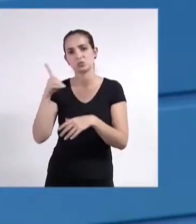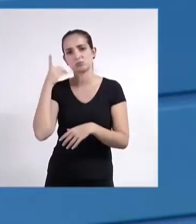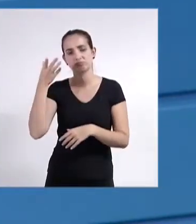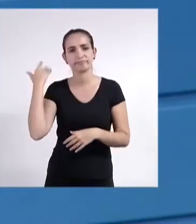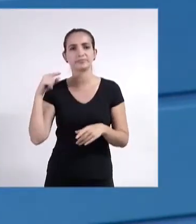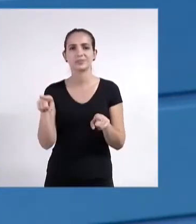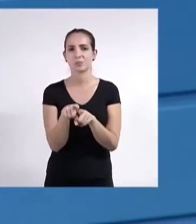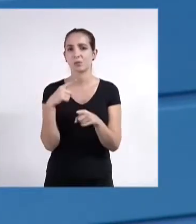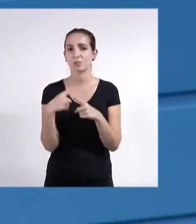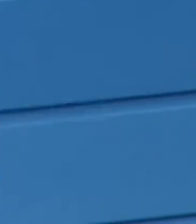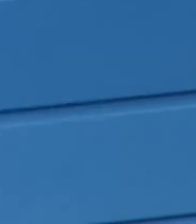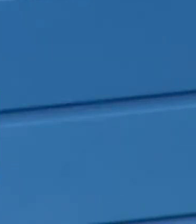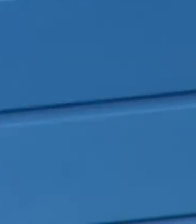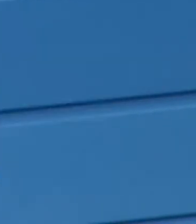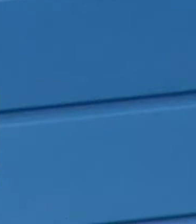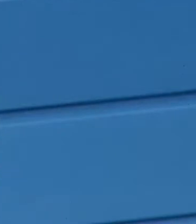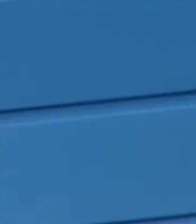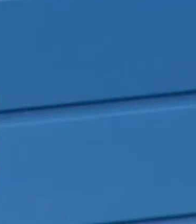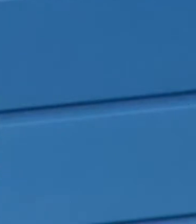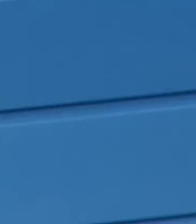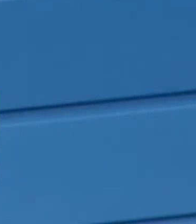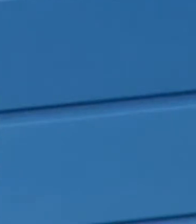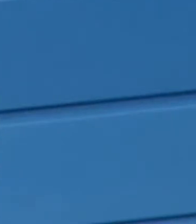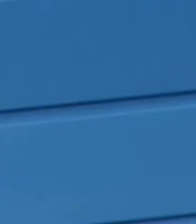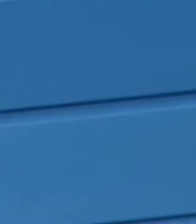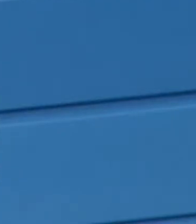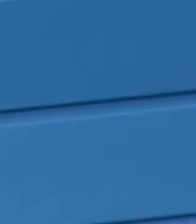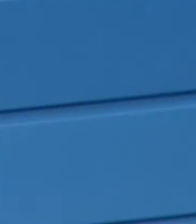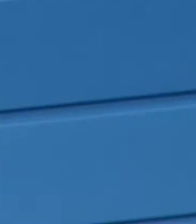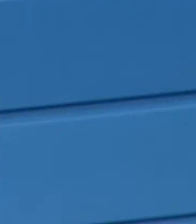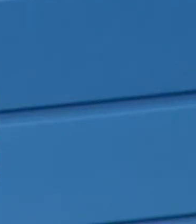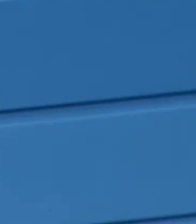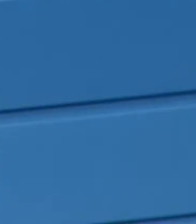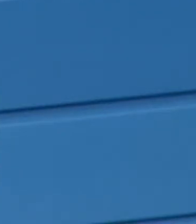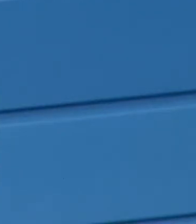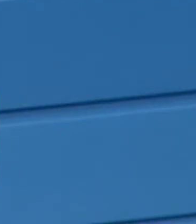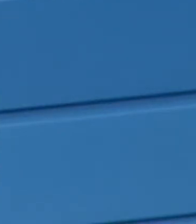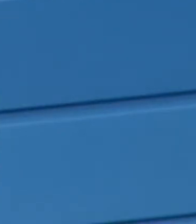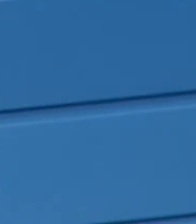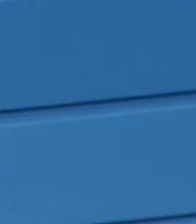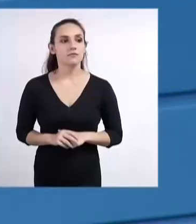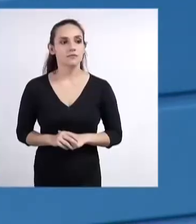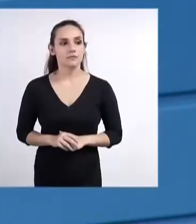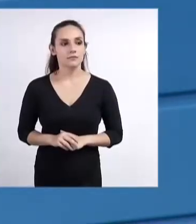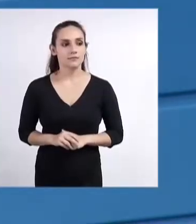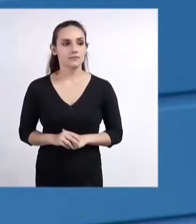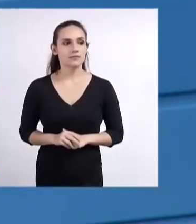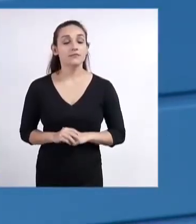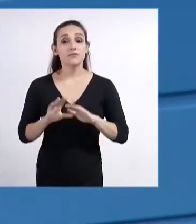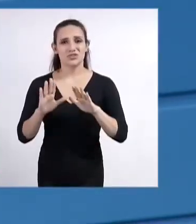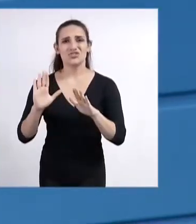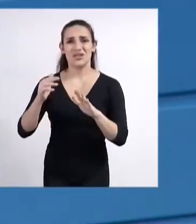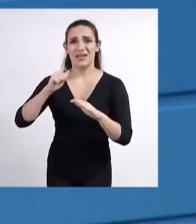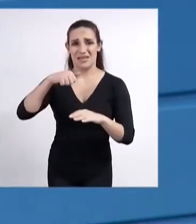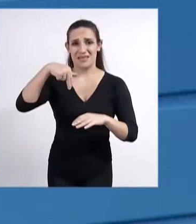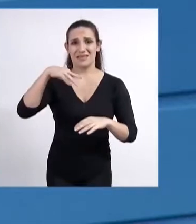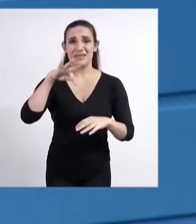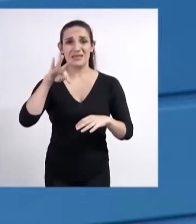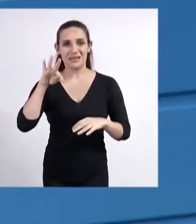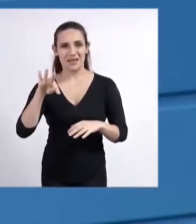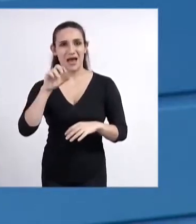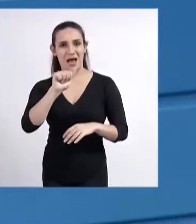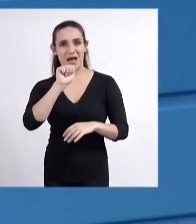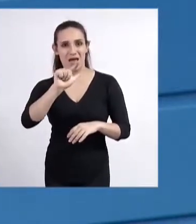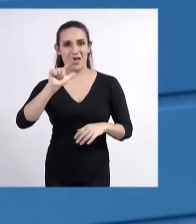da CCR e da ANTT, que é histórica. Vem desde a ALL, América Latina Logística,